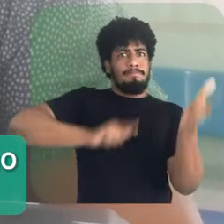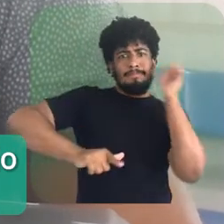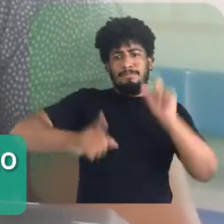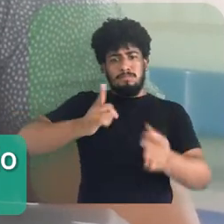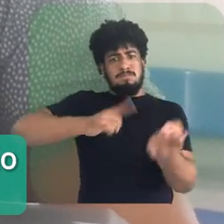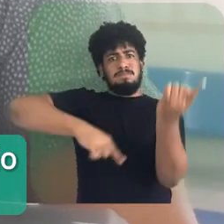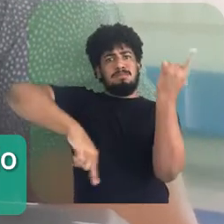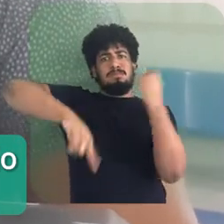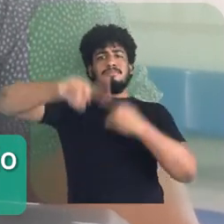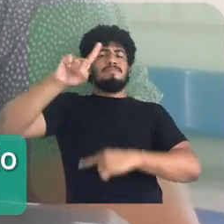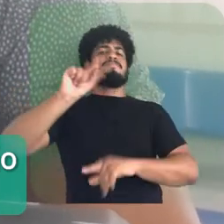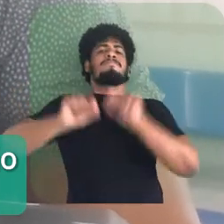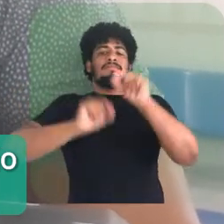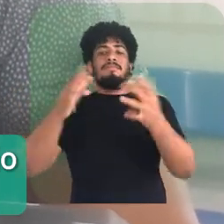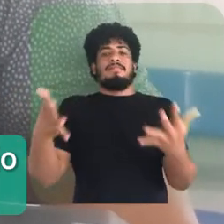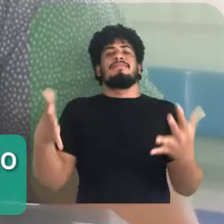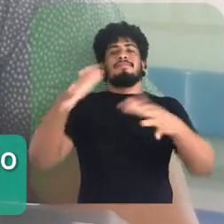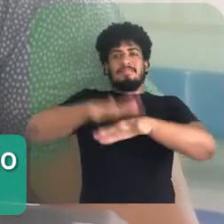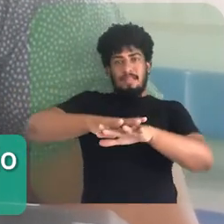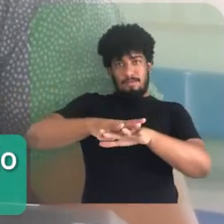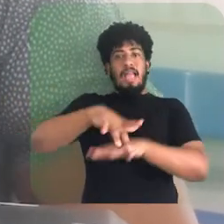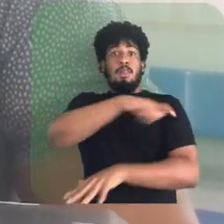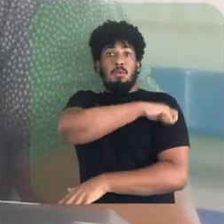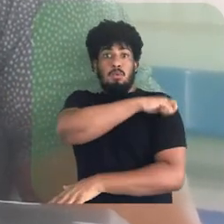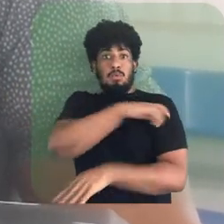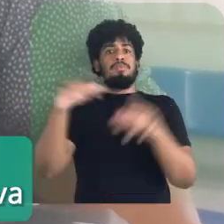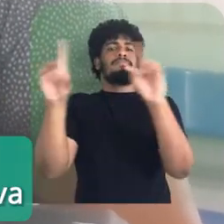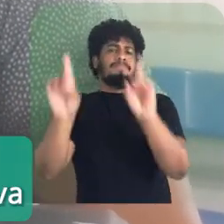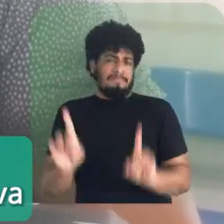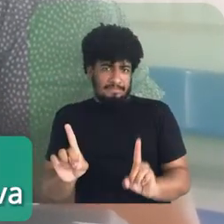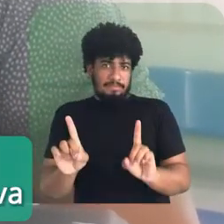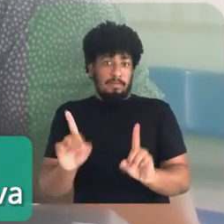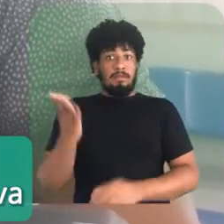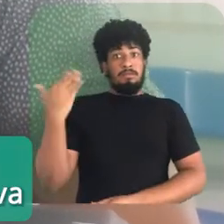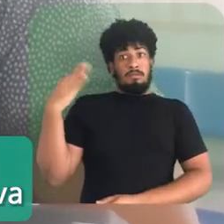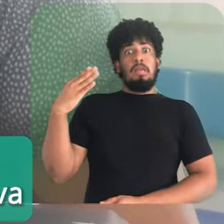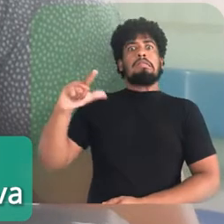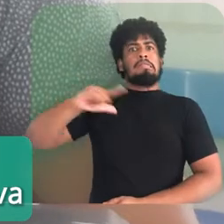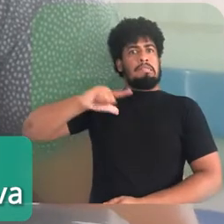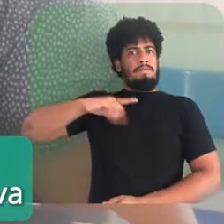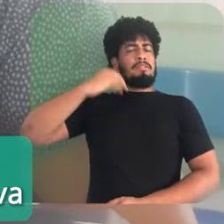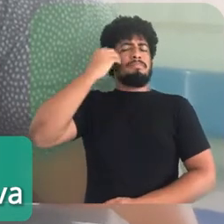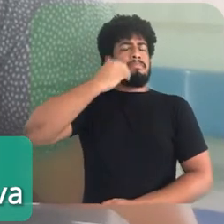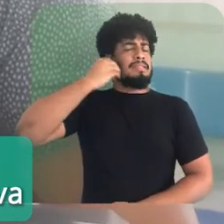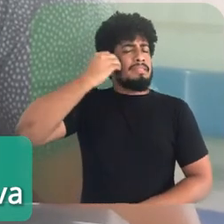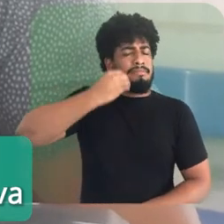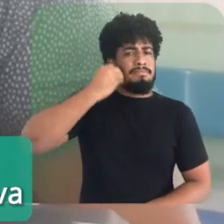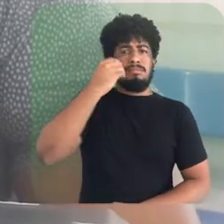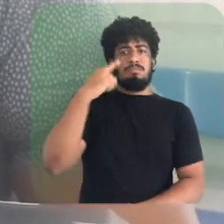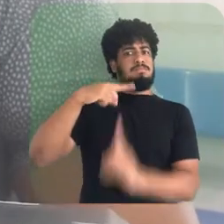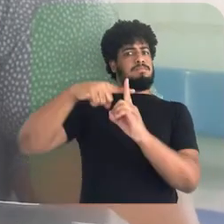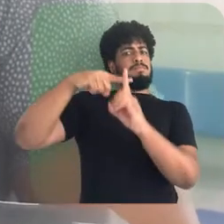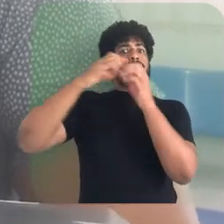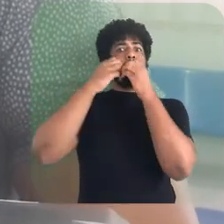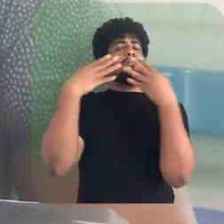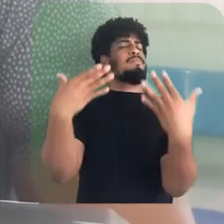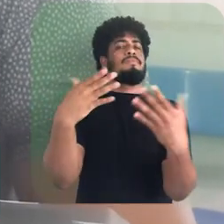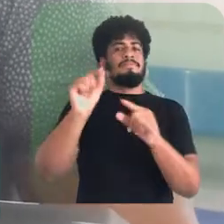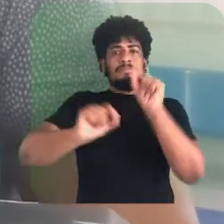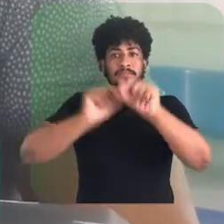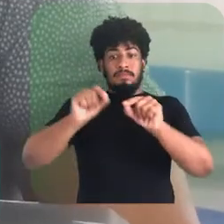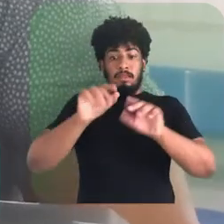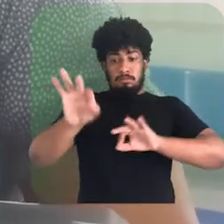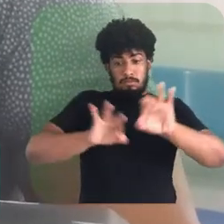passos largos na inclusão dos estudantes com deficiência. Recentemente, nós tivemos uma experiência muito positiva